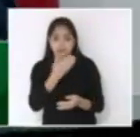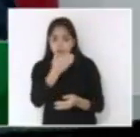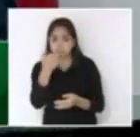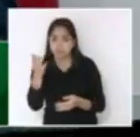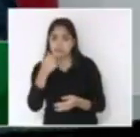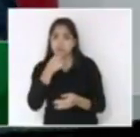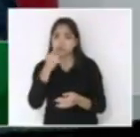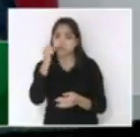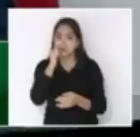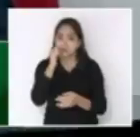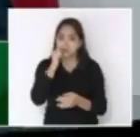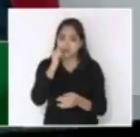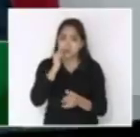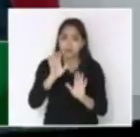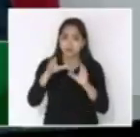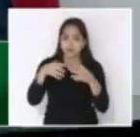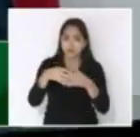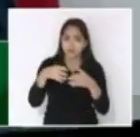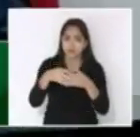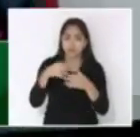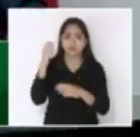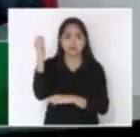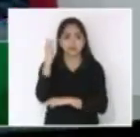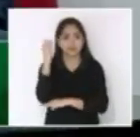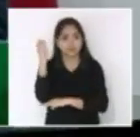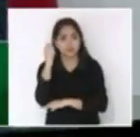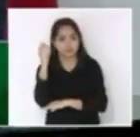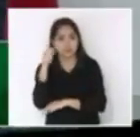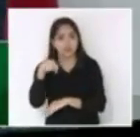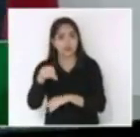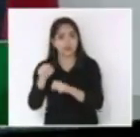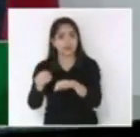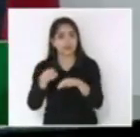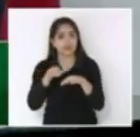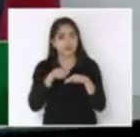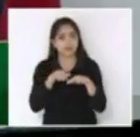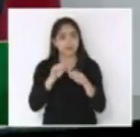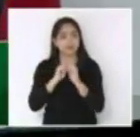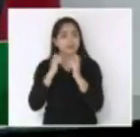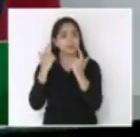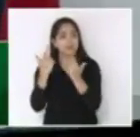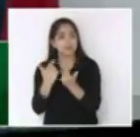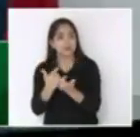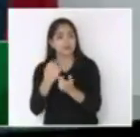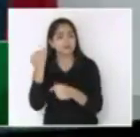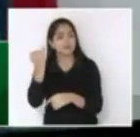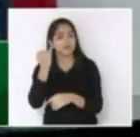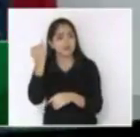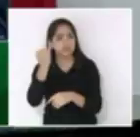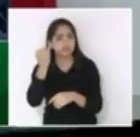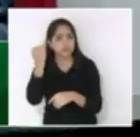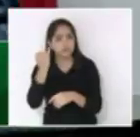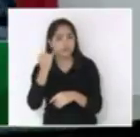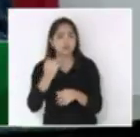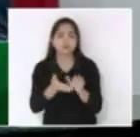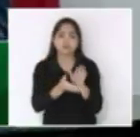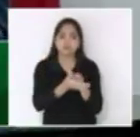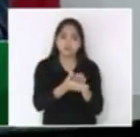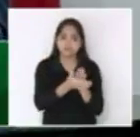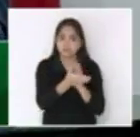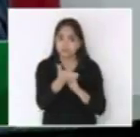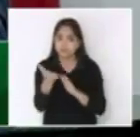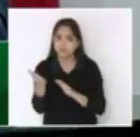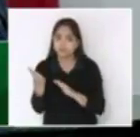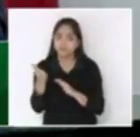senhoras, dos peões e prendas, nesse Parlamento se reverte da maior importância para todos nós, e eu quero parabenizá-los,